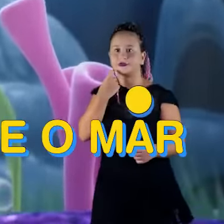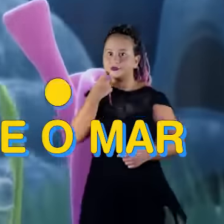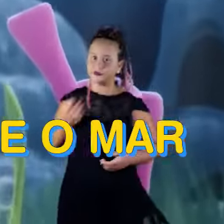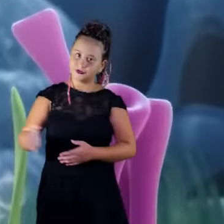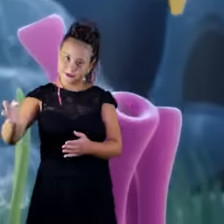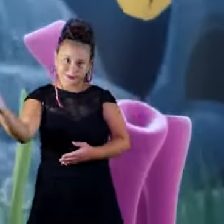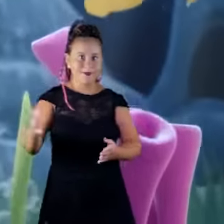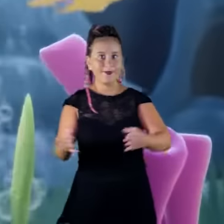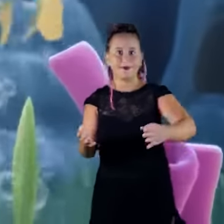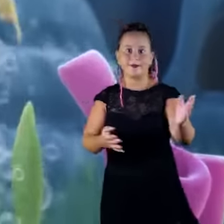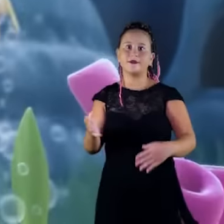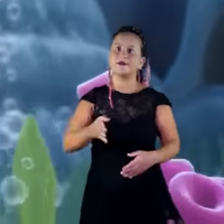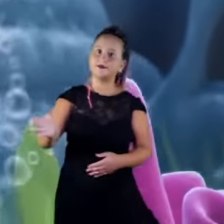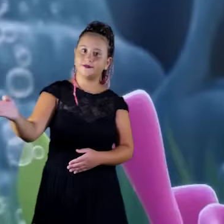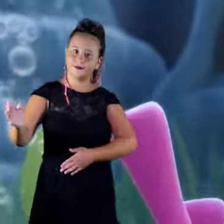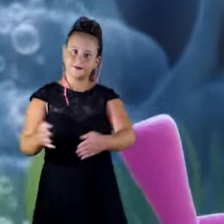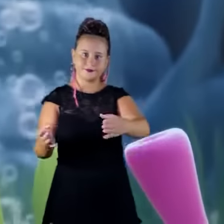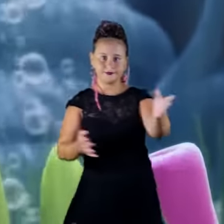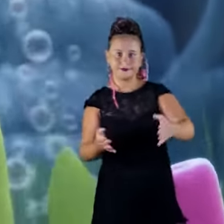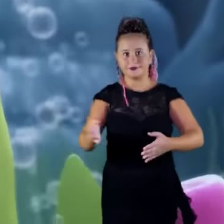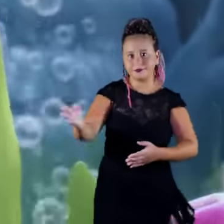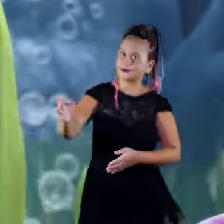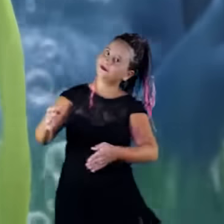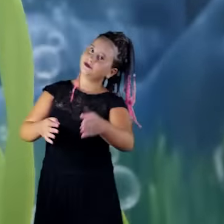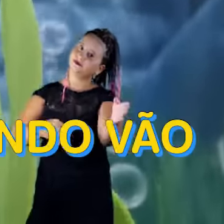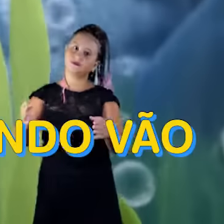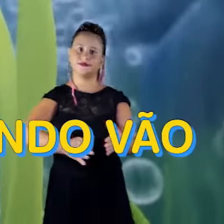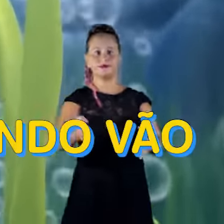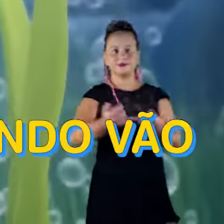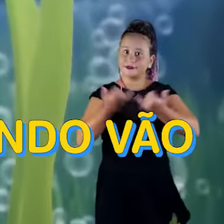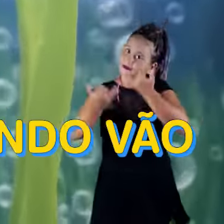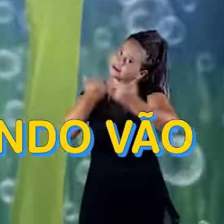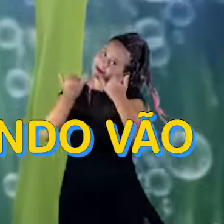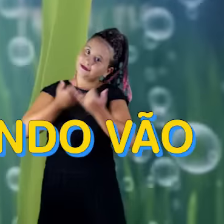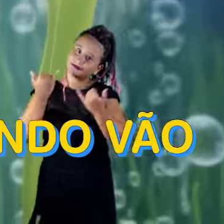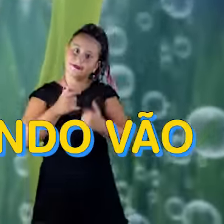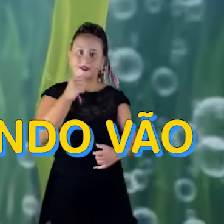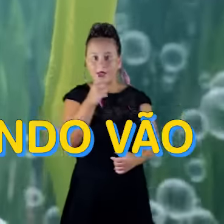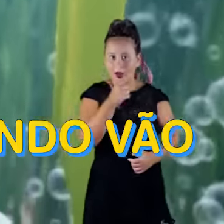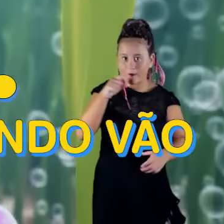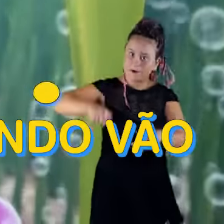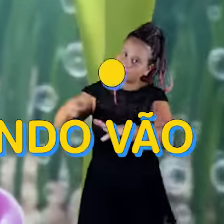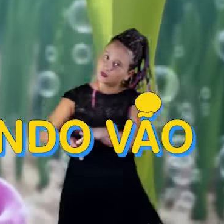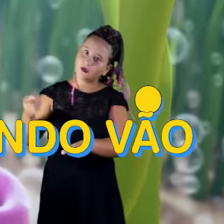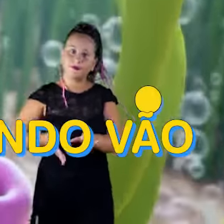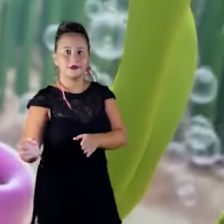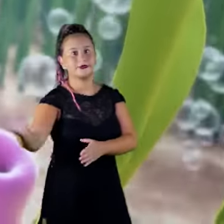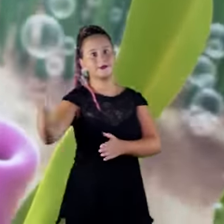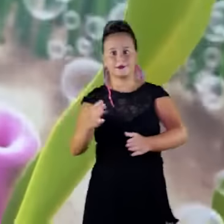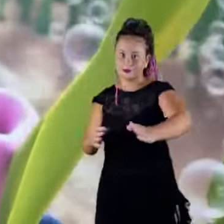mar. Cristo fez os peixes todos a nadar. Como brincam na água até o fundo